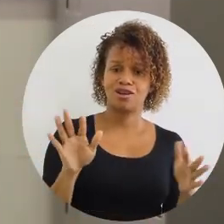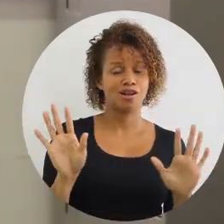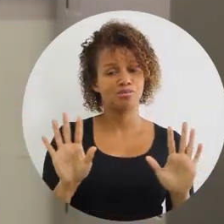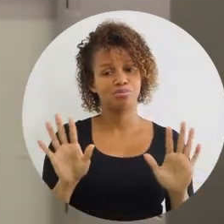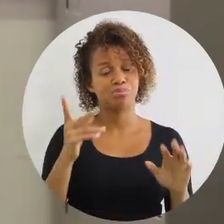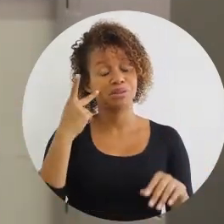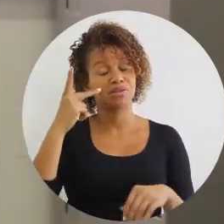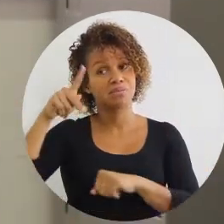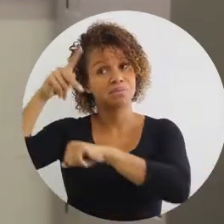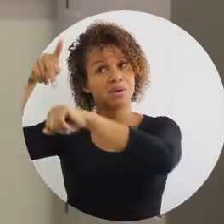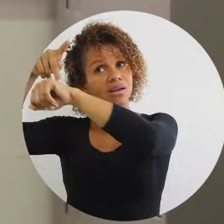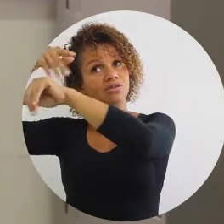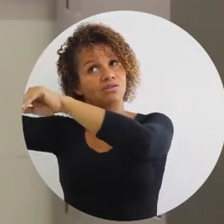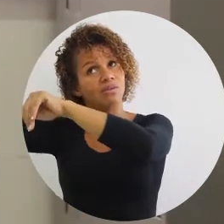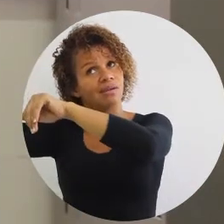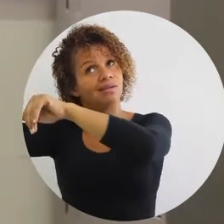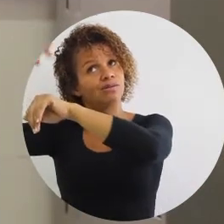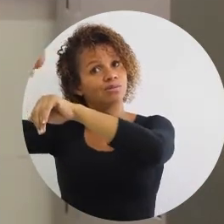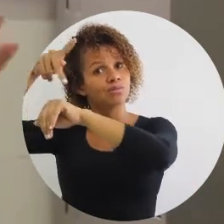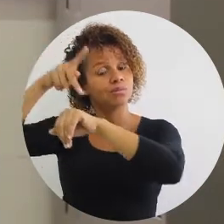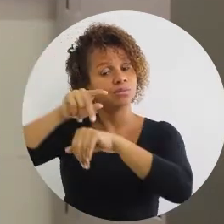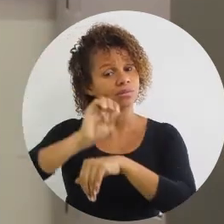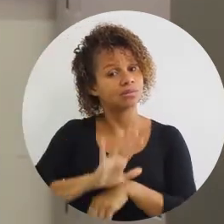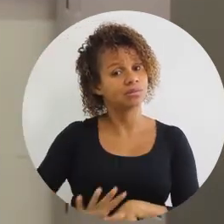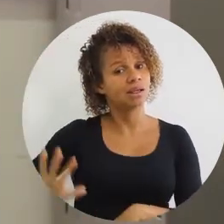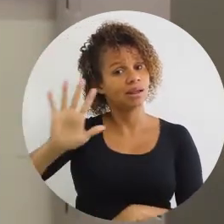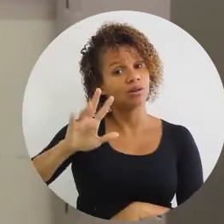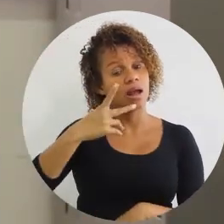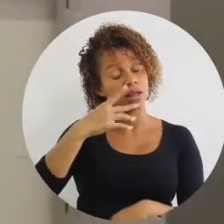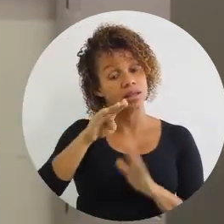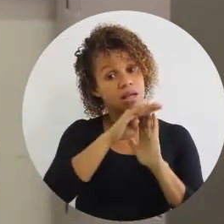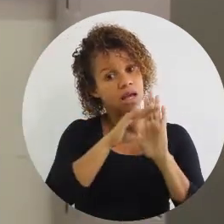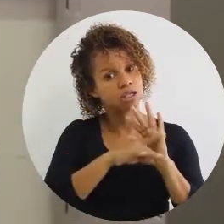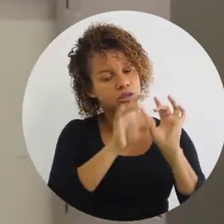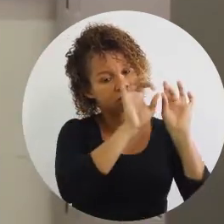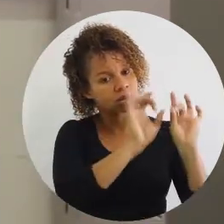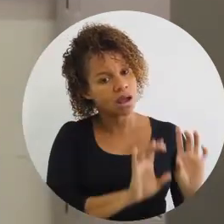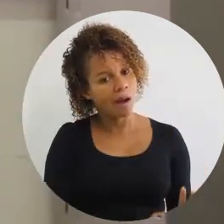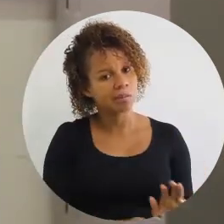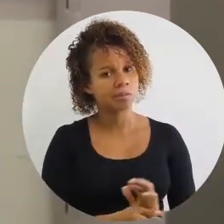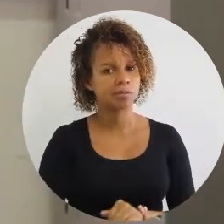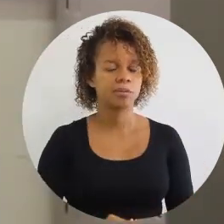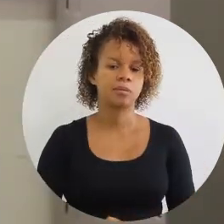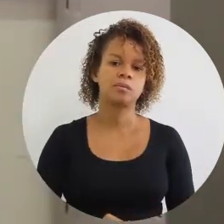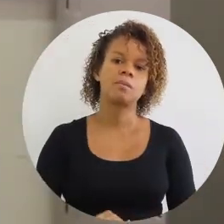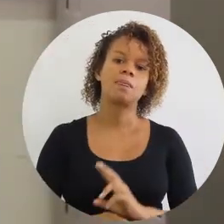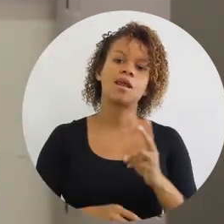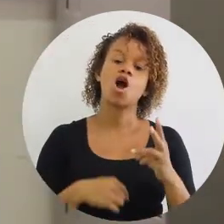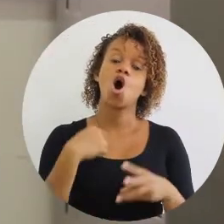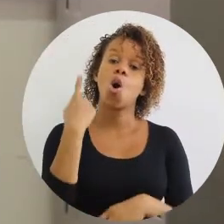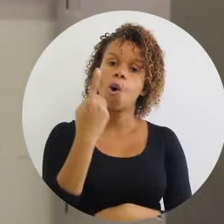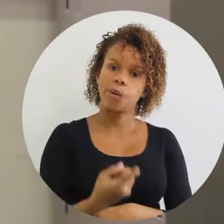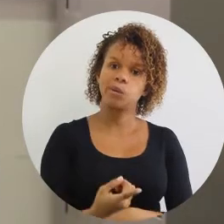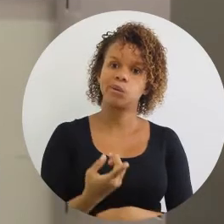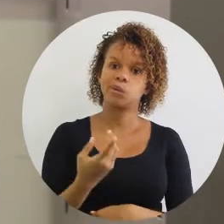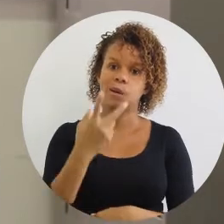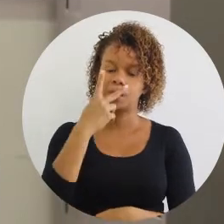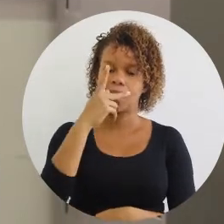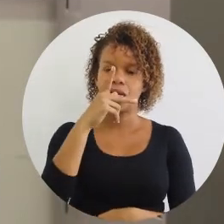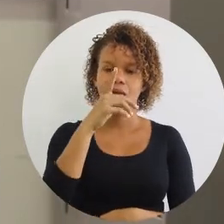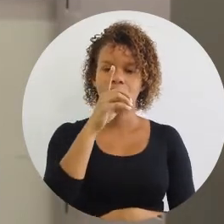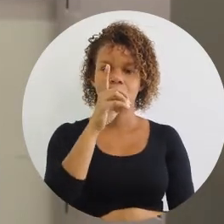foi para o exterior, mas está ali nesse regime especial. Outro comum é o depósito